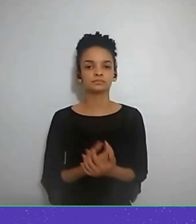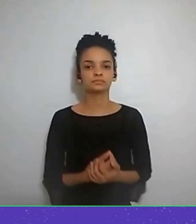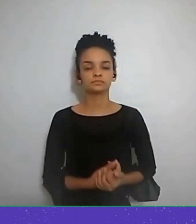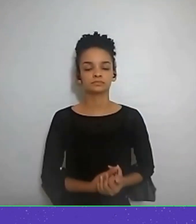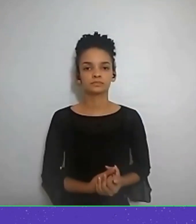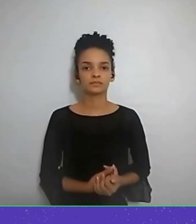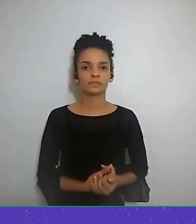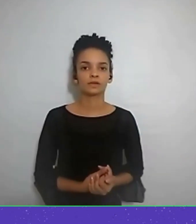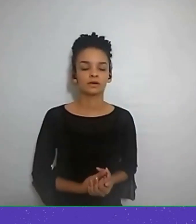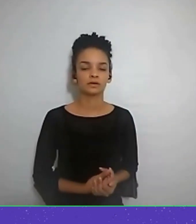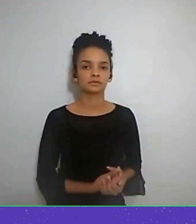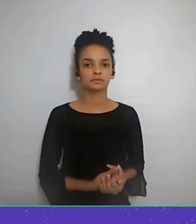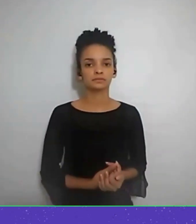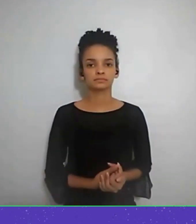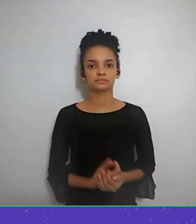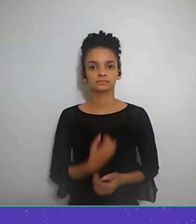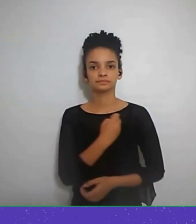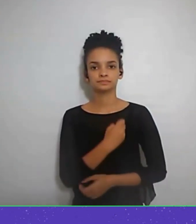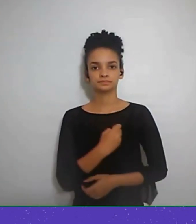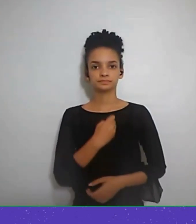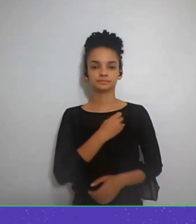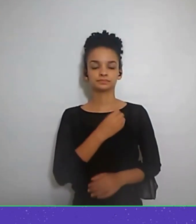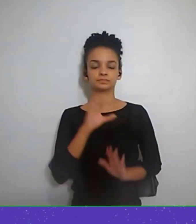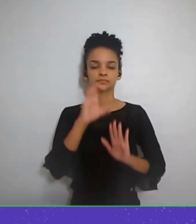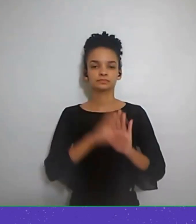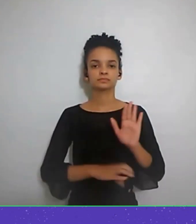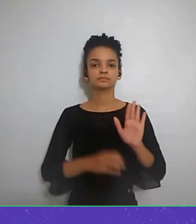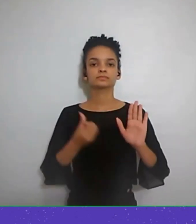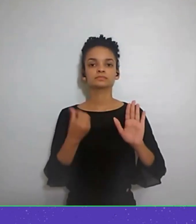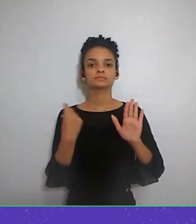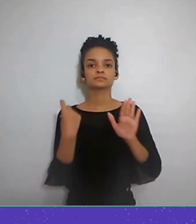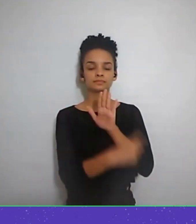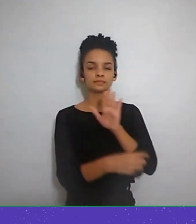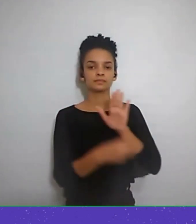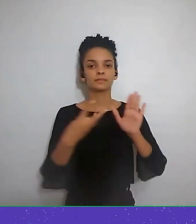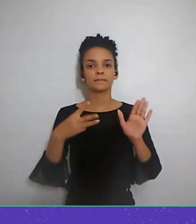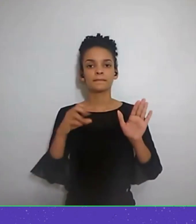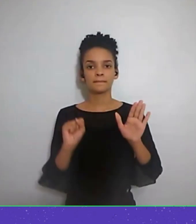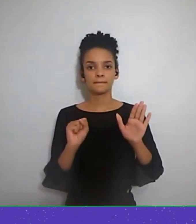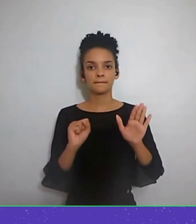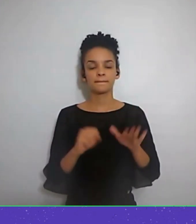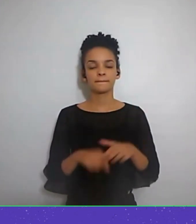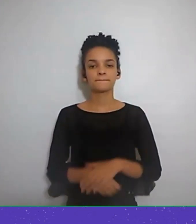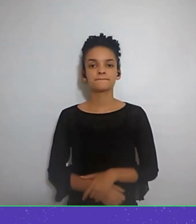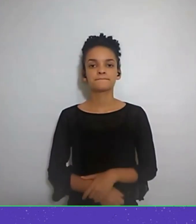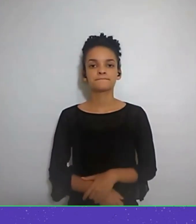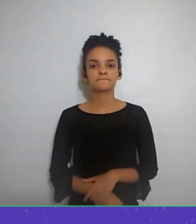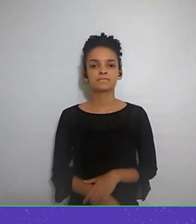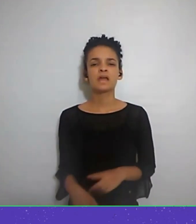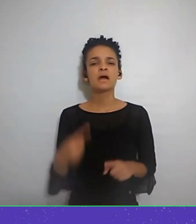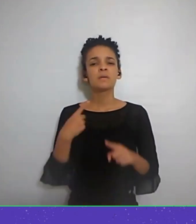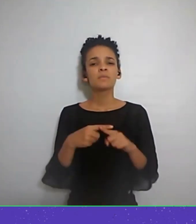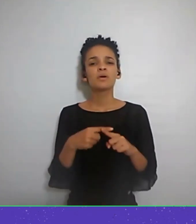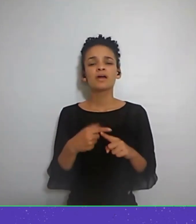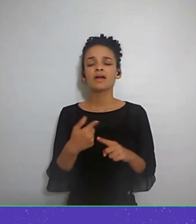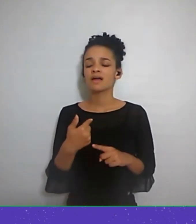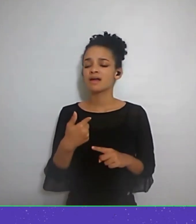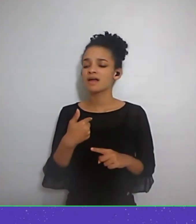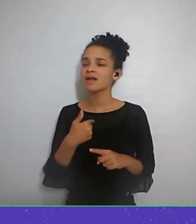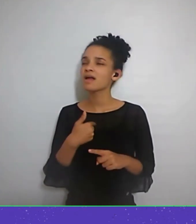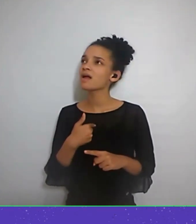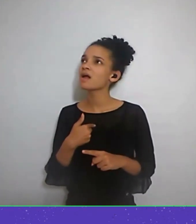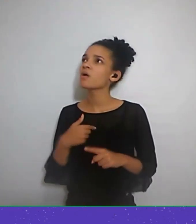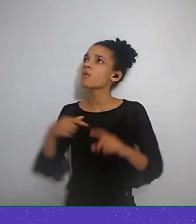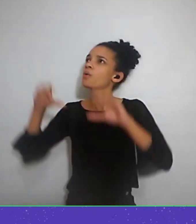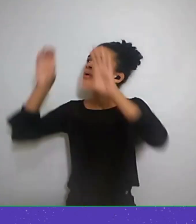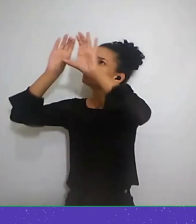João 6, versículo 38. Porque eu desci do céu, não para fazer a